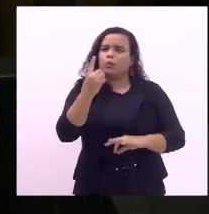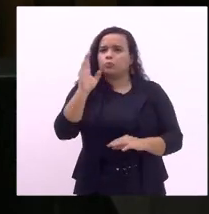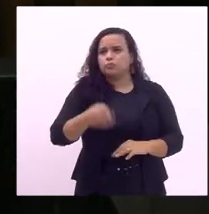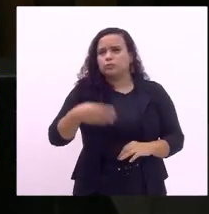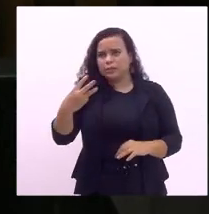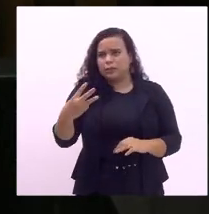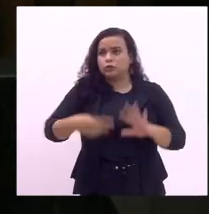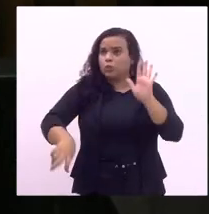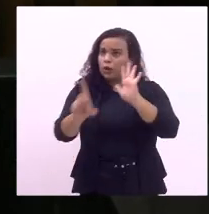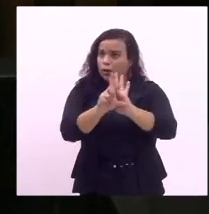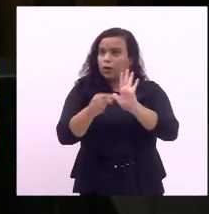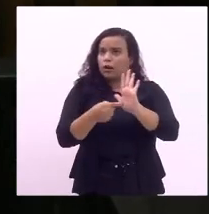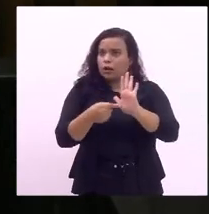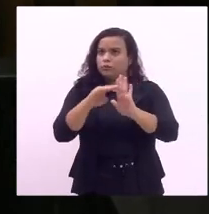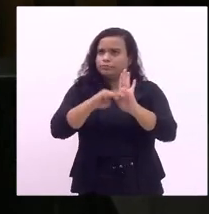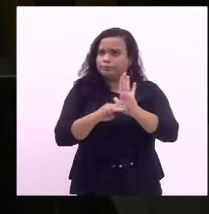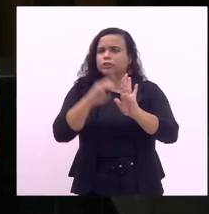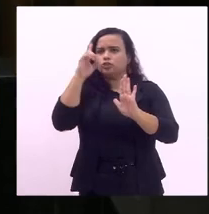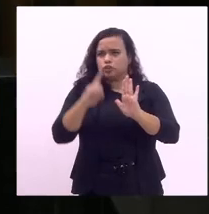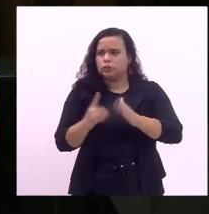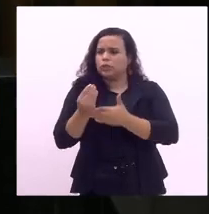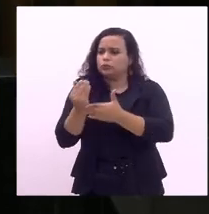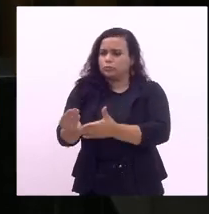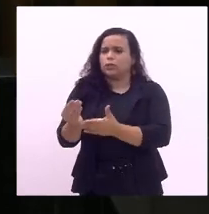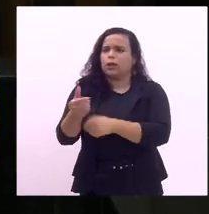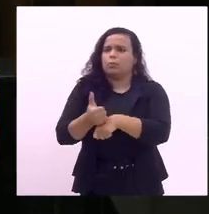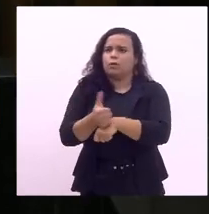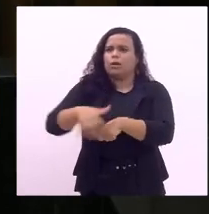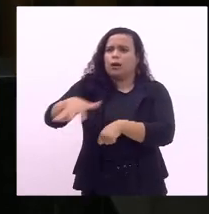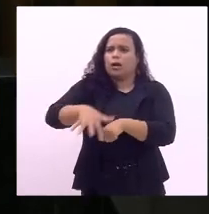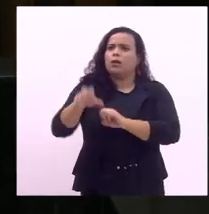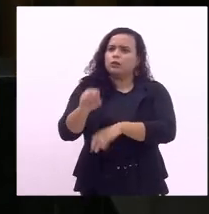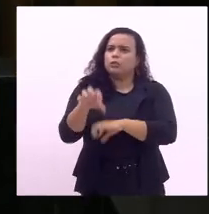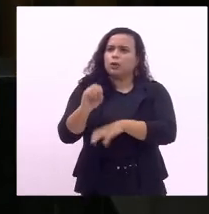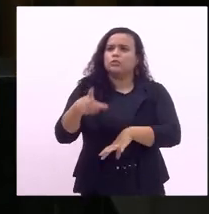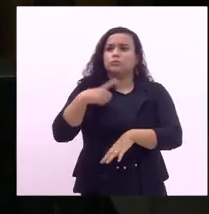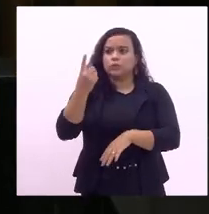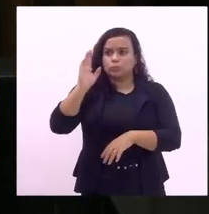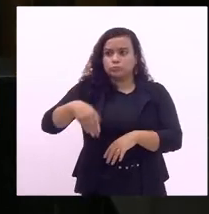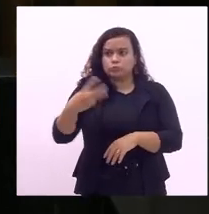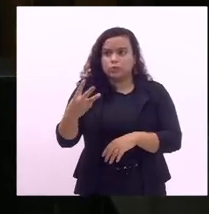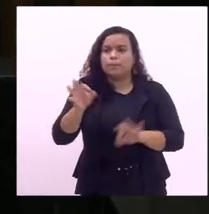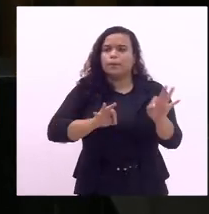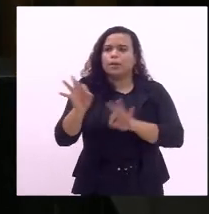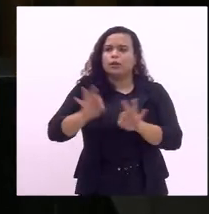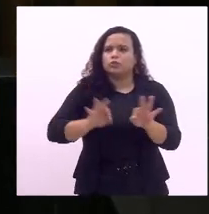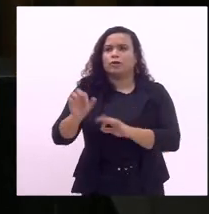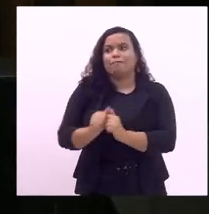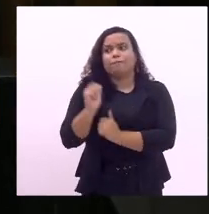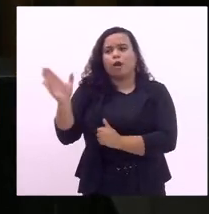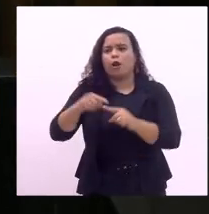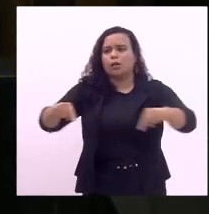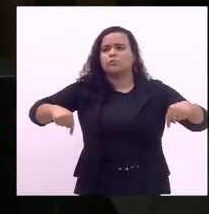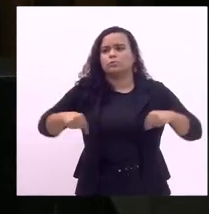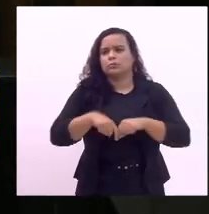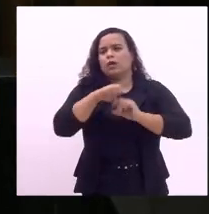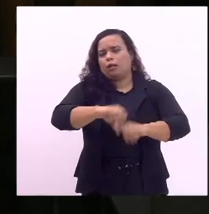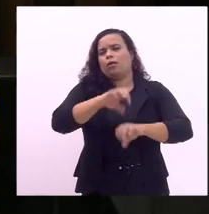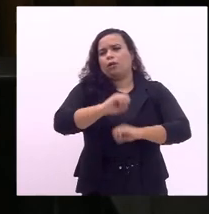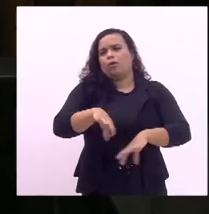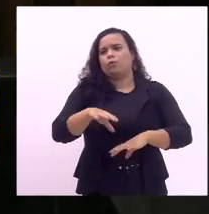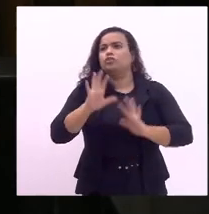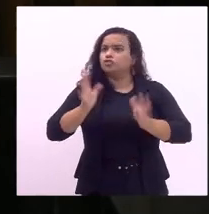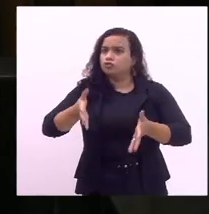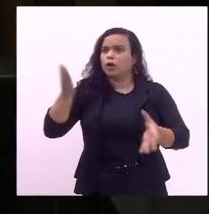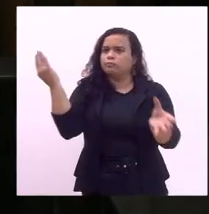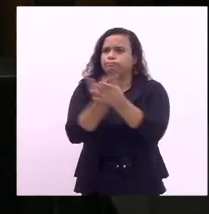Está na lei, é direito do profissional de educação ter um terço de planejamento fora da sala de aula. Já tem decisão judicial